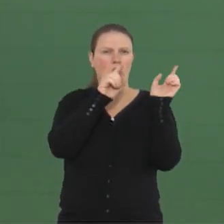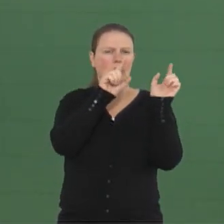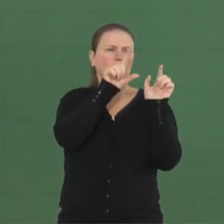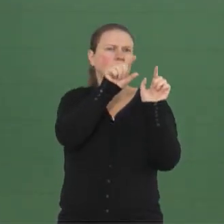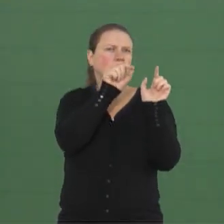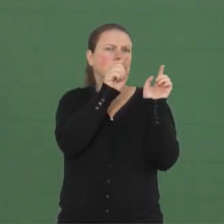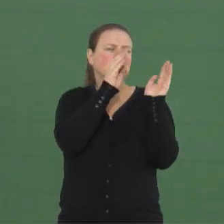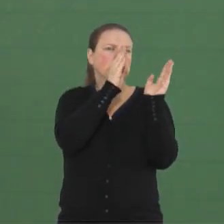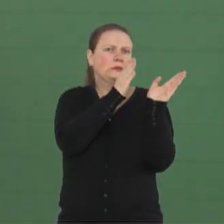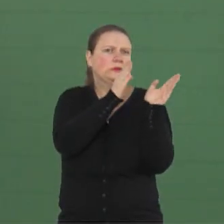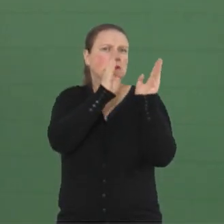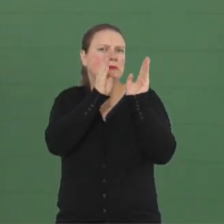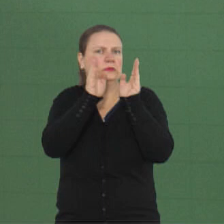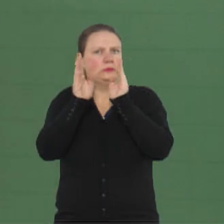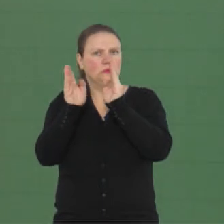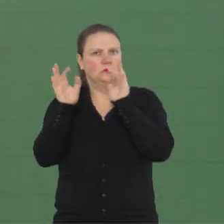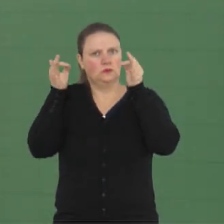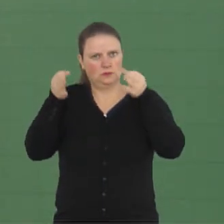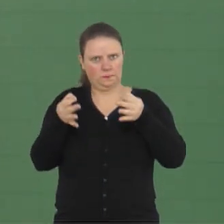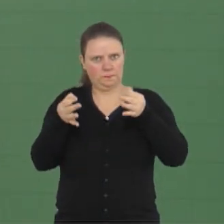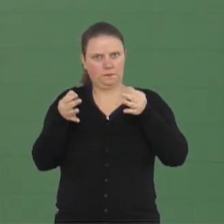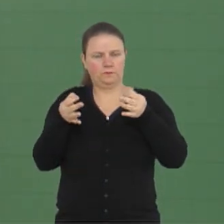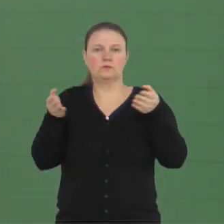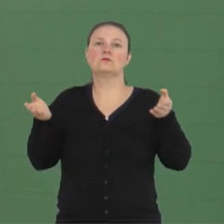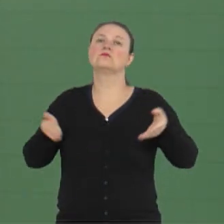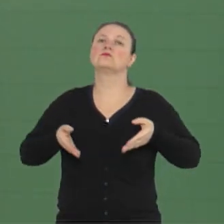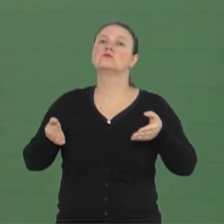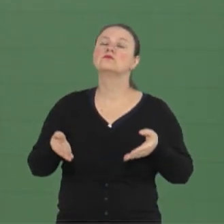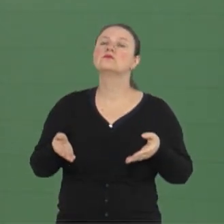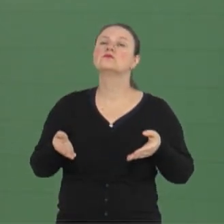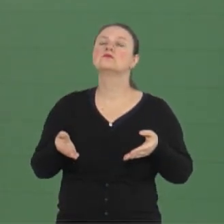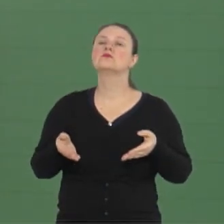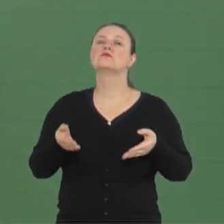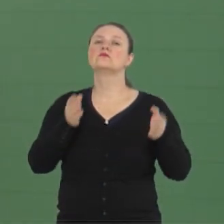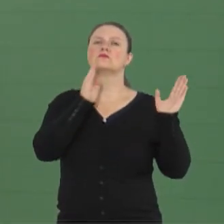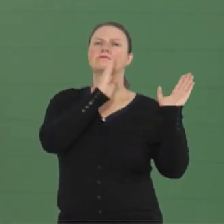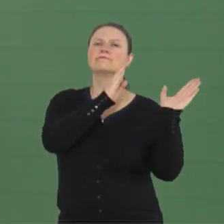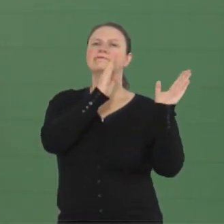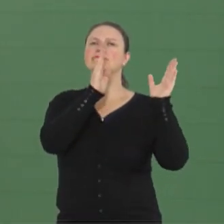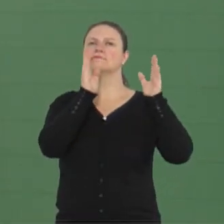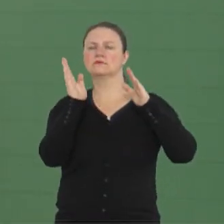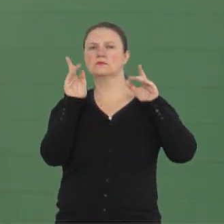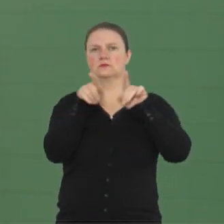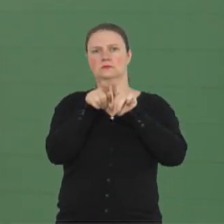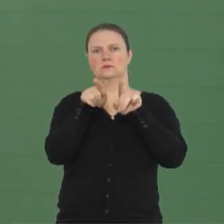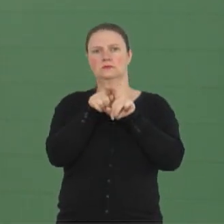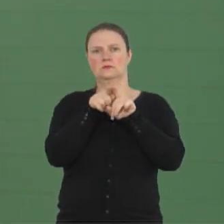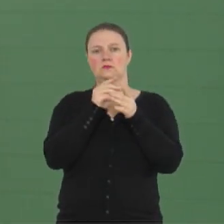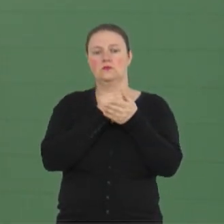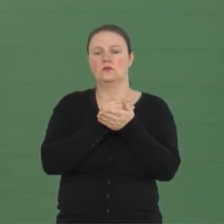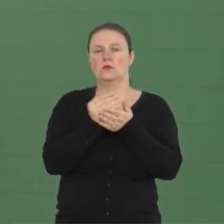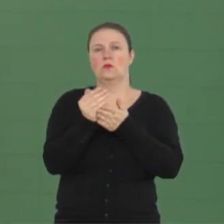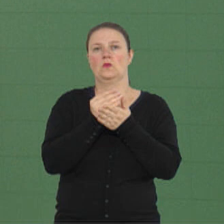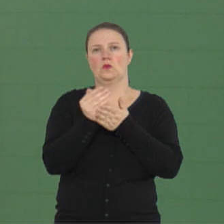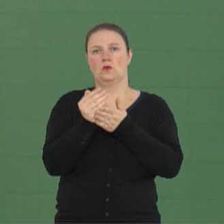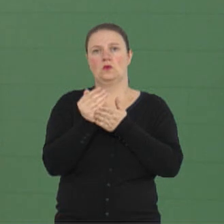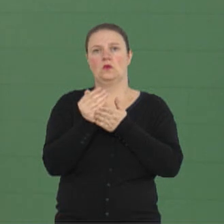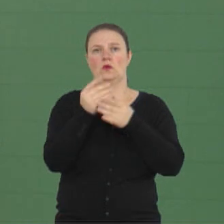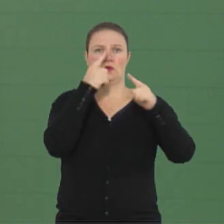segue corretamente a expressão. Sendo assim, pela ordem e definição, começamos com